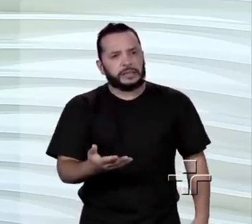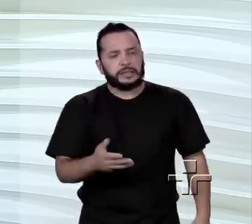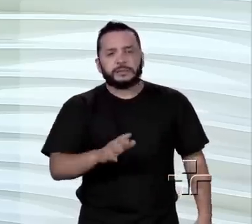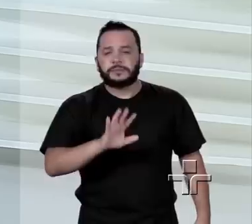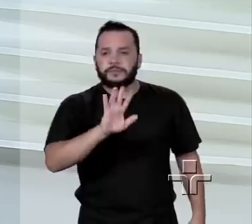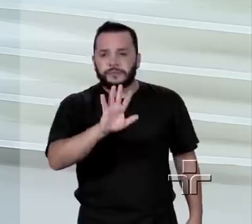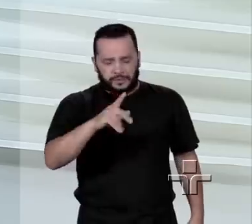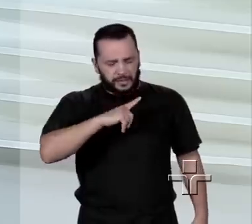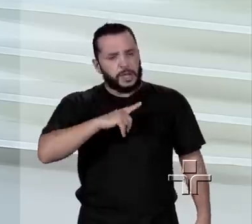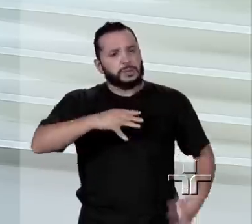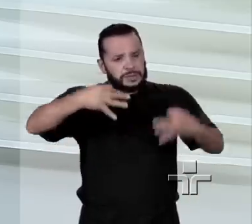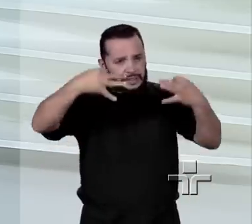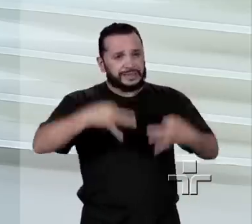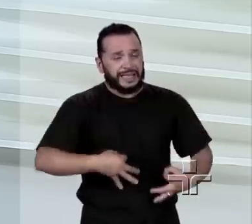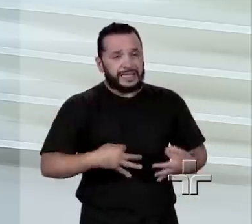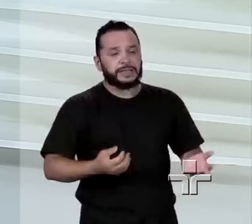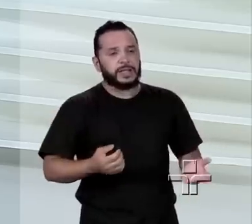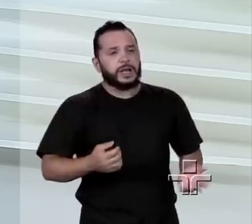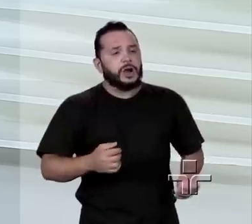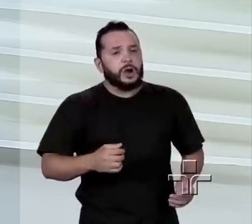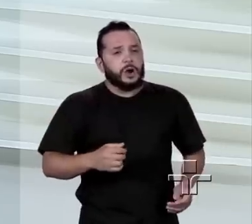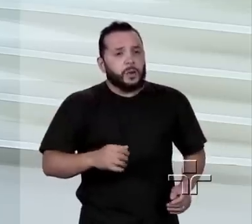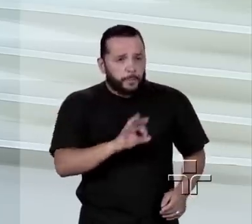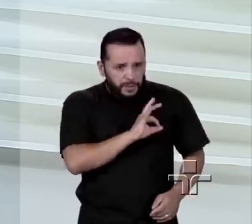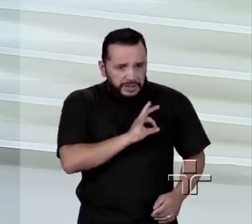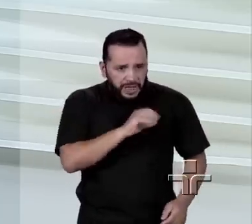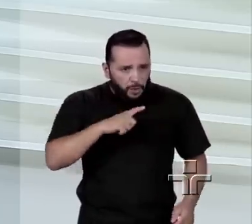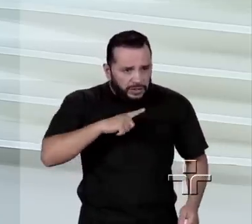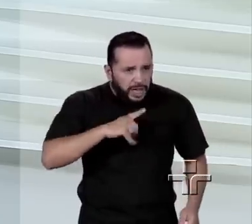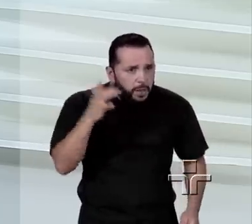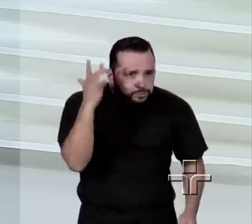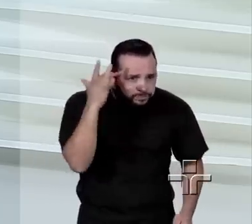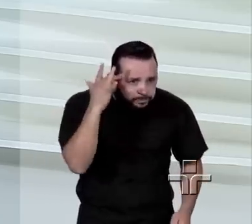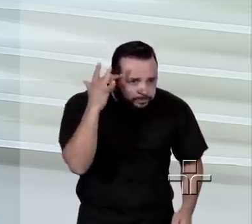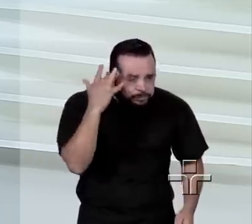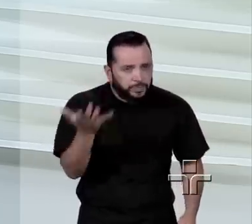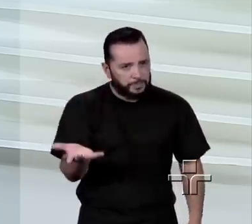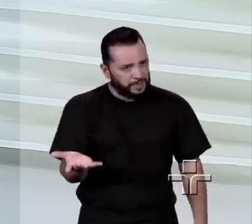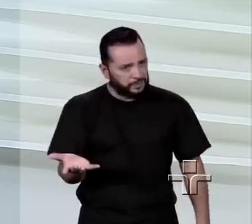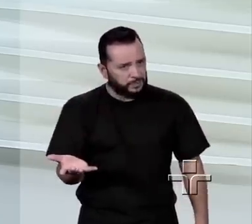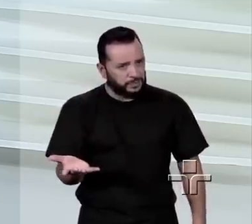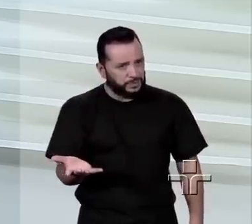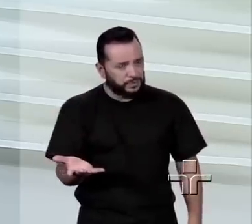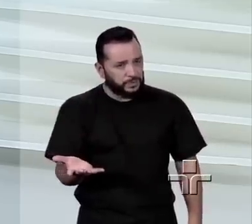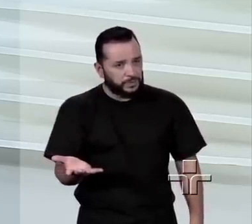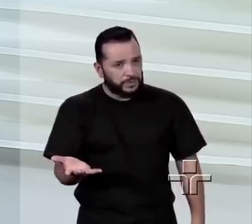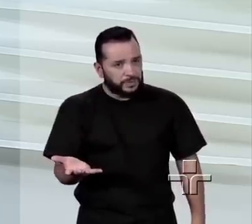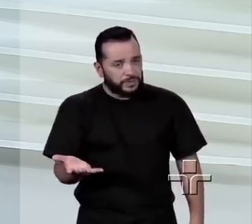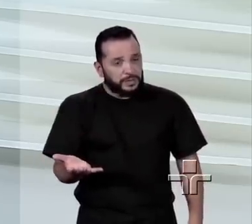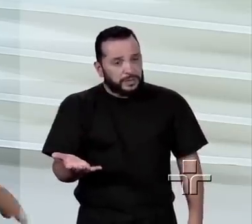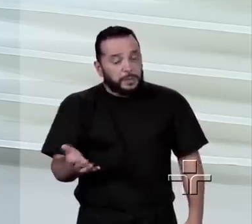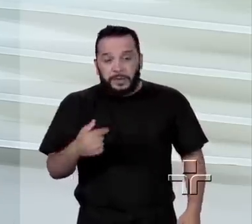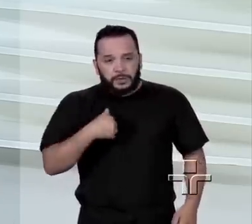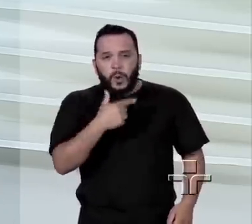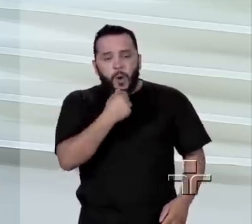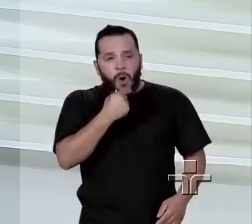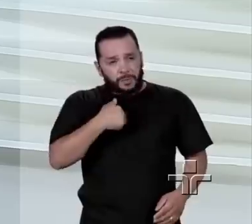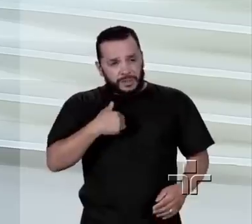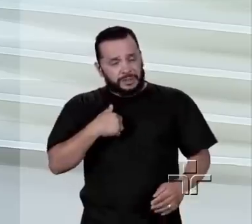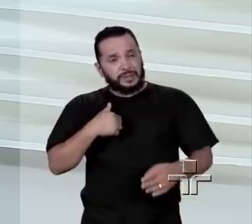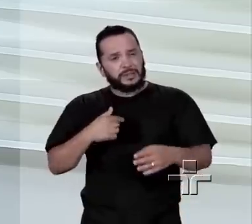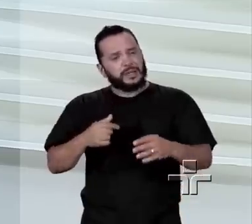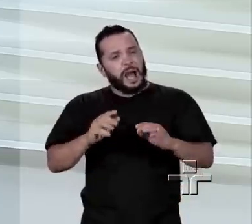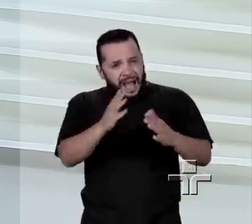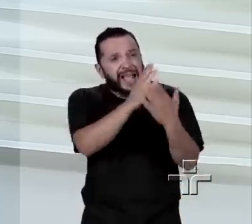certeza, o policial cada vez está mais maduro, não é o discurso que vai fazê-lo sair por aí dando tiro, não, porque a